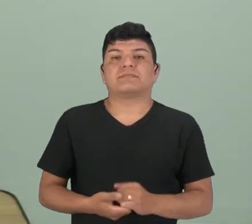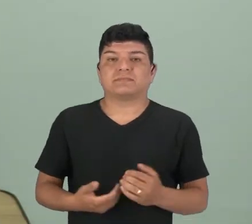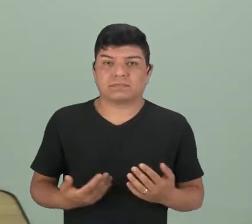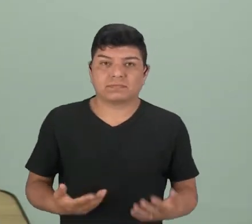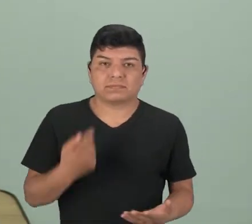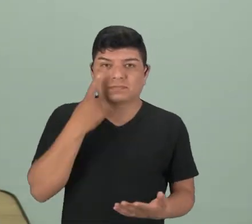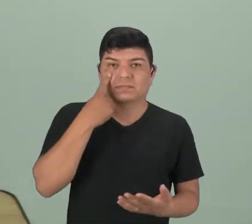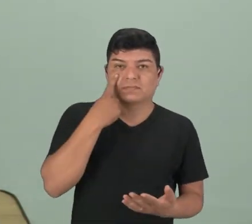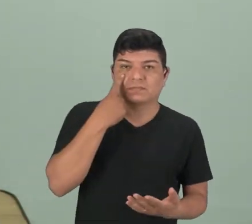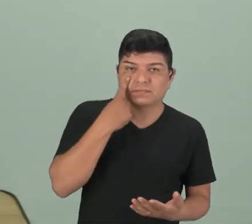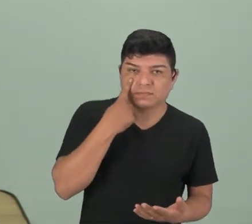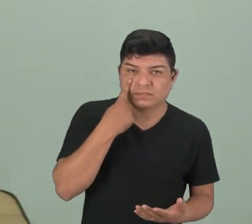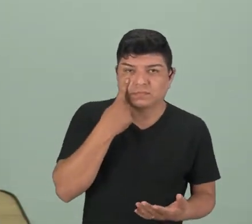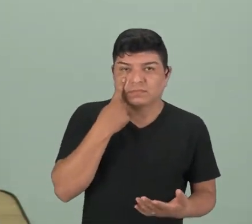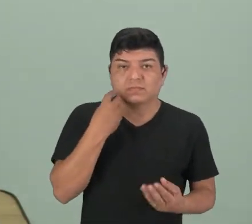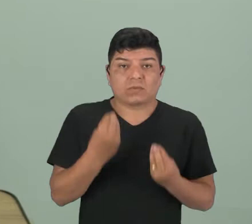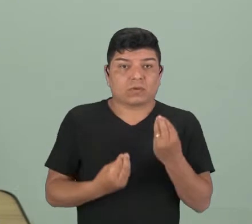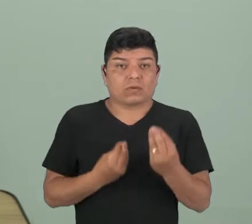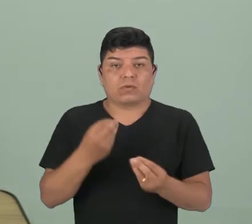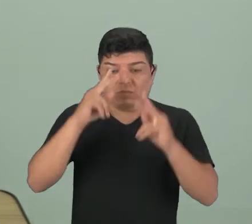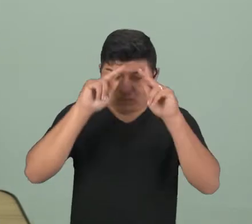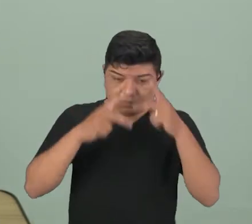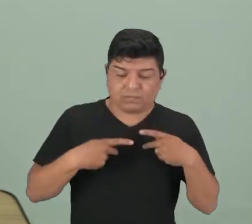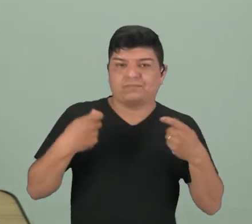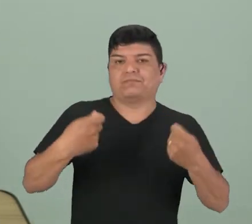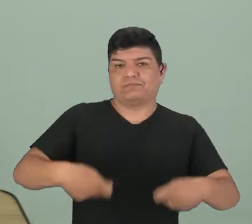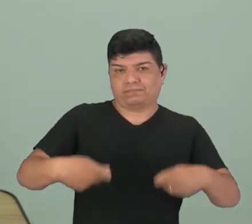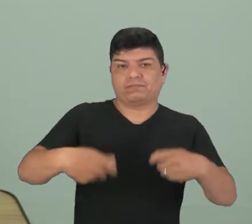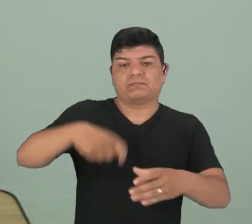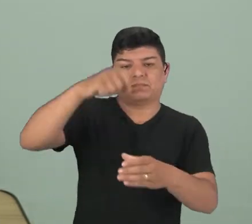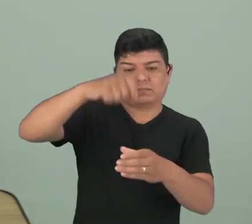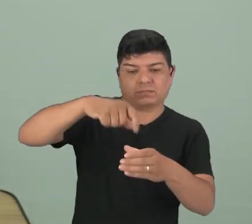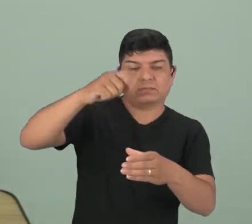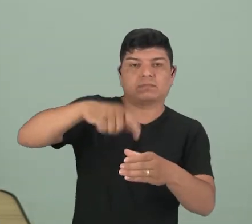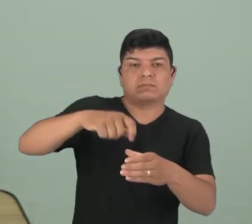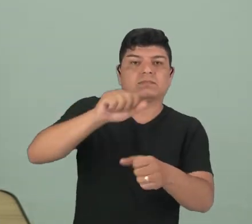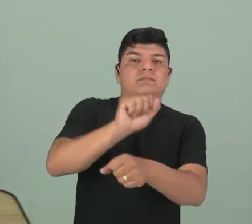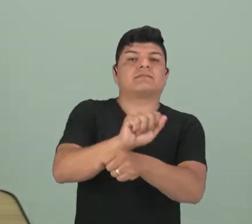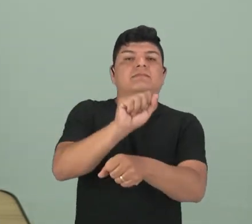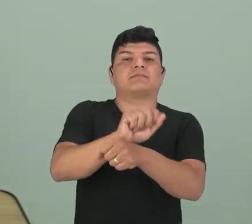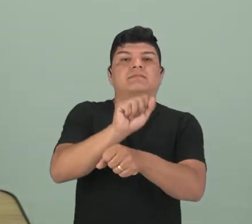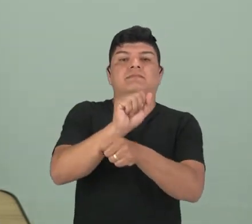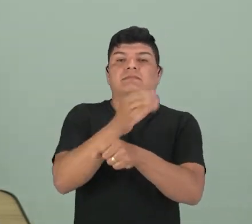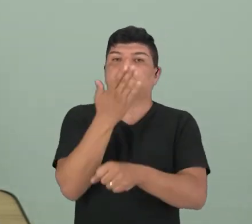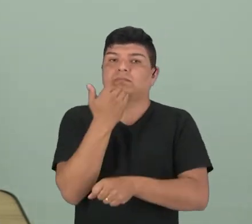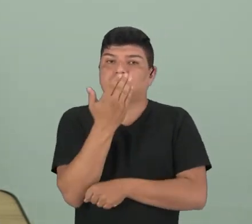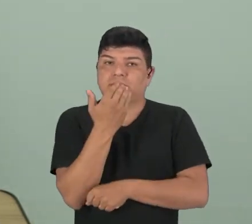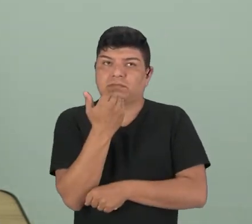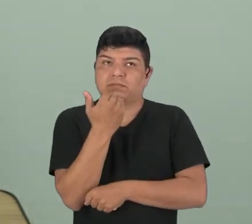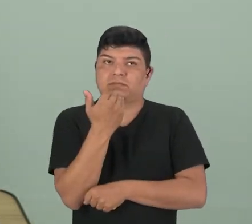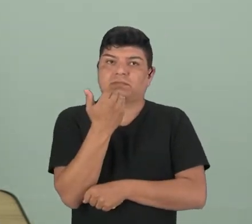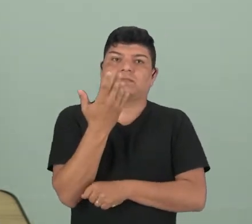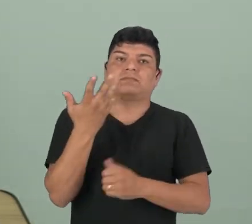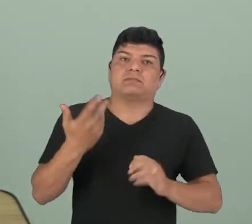Então, vocês viram aí a necessidade do ser humano de poder plantar e esperar o alimento